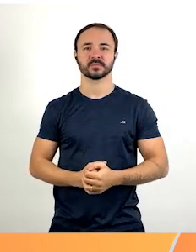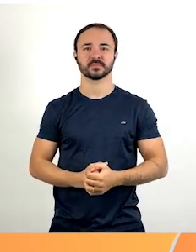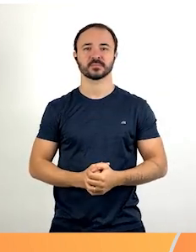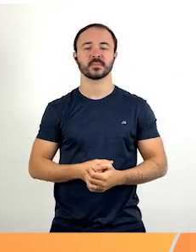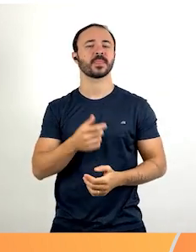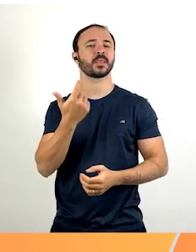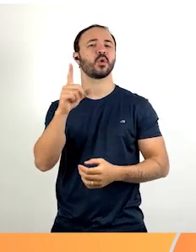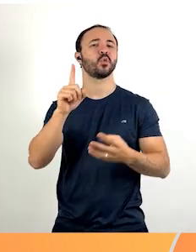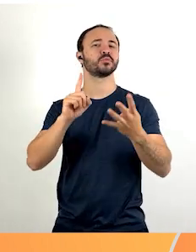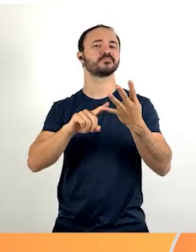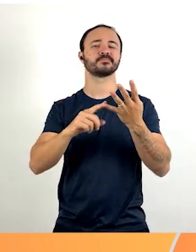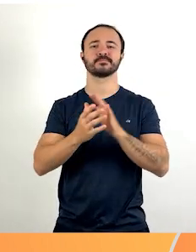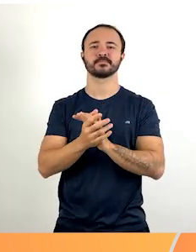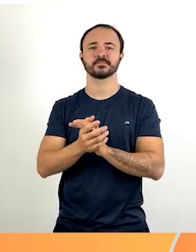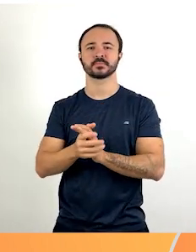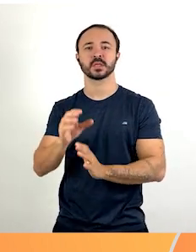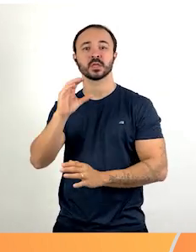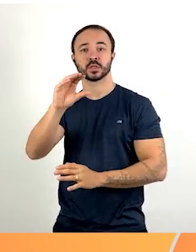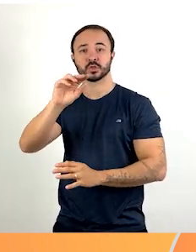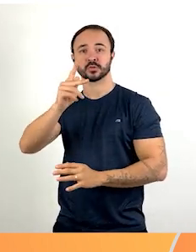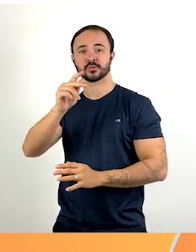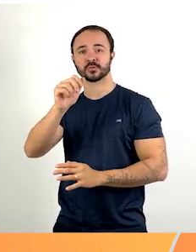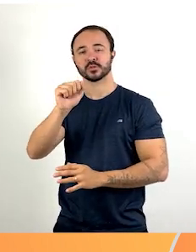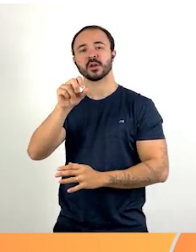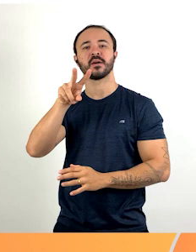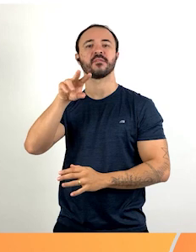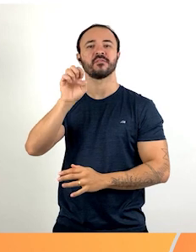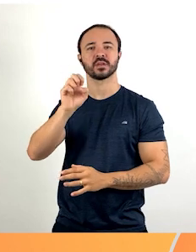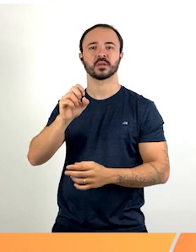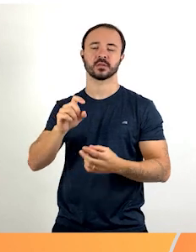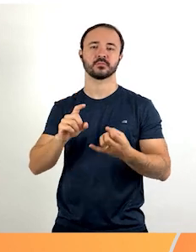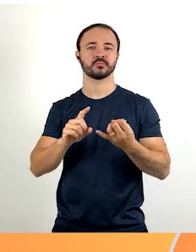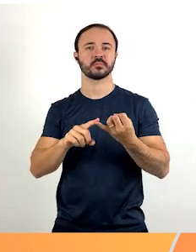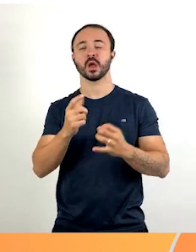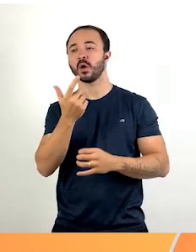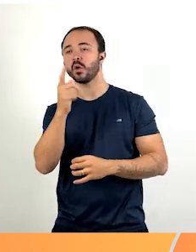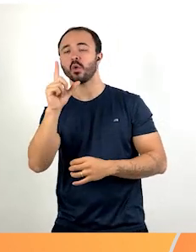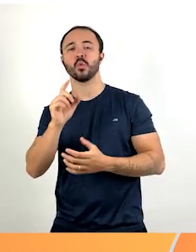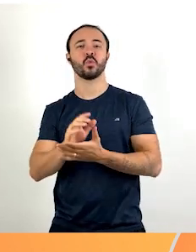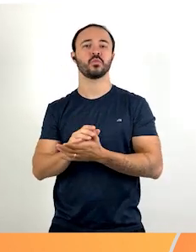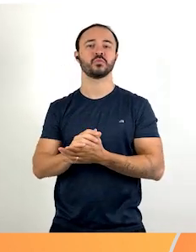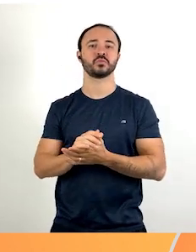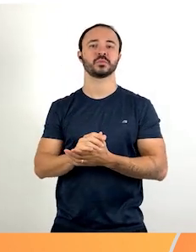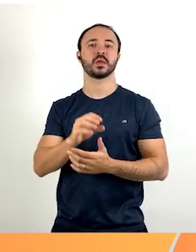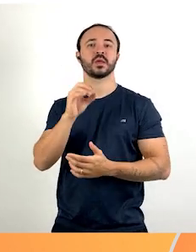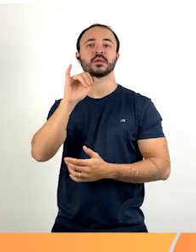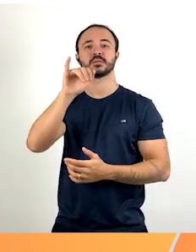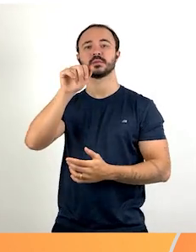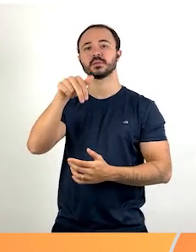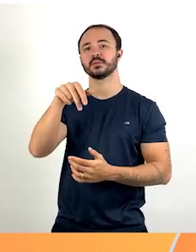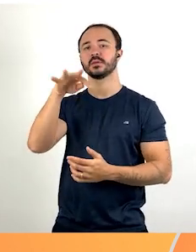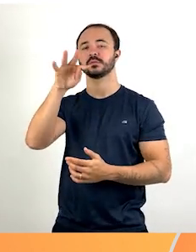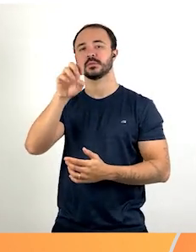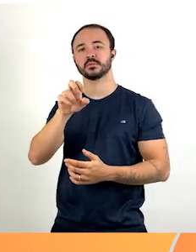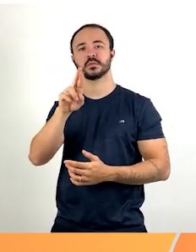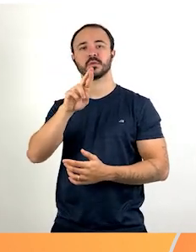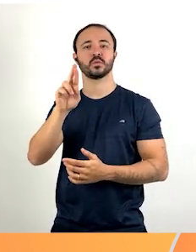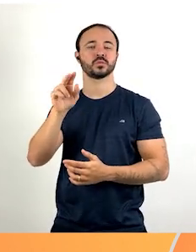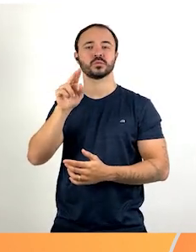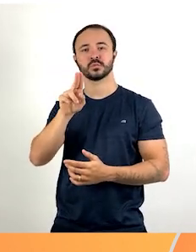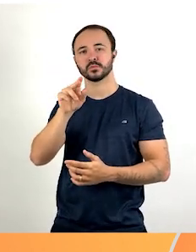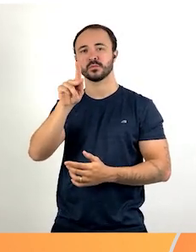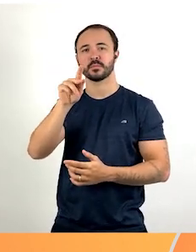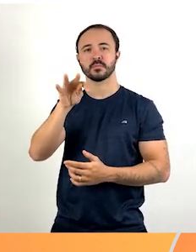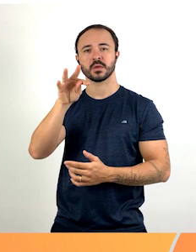Chaves ou interruptor? Quando você liga ali um interruptor, você desliga ele, claro que você tem um momento que uma lâmpada é acesa